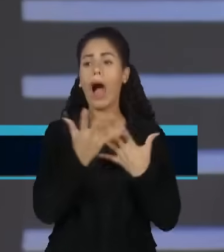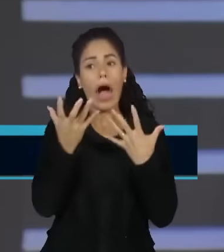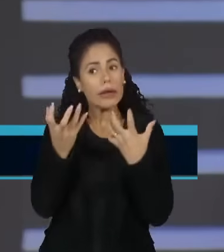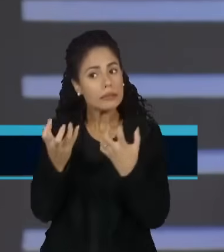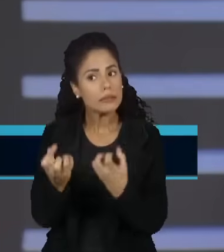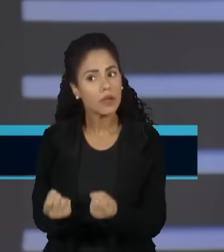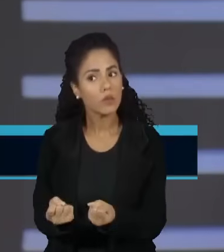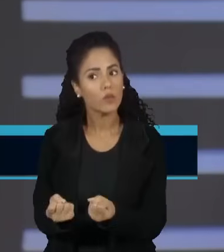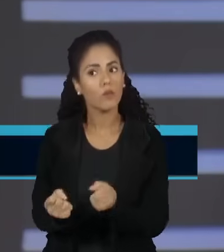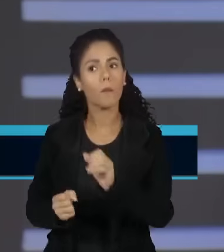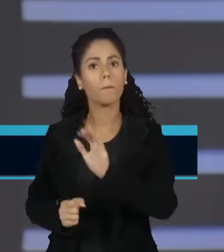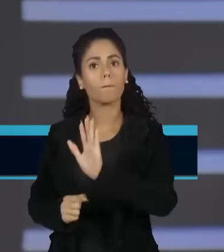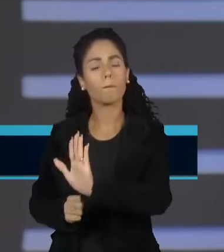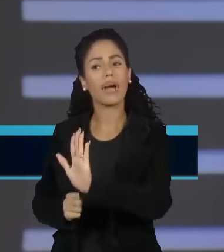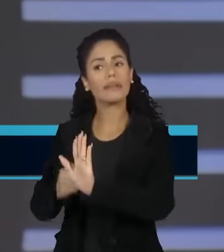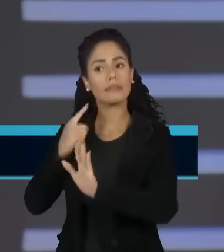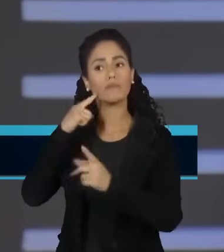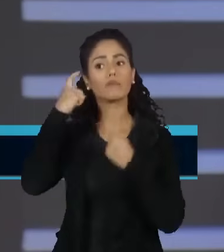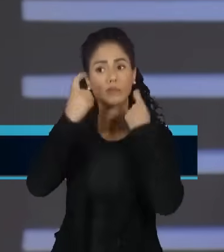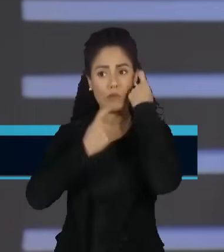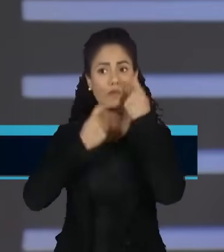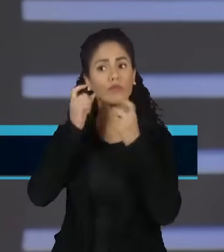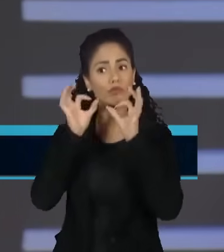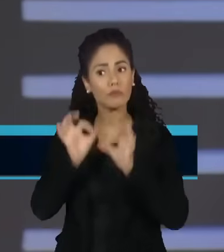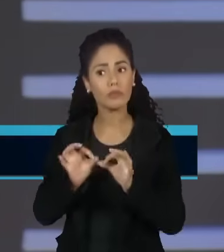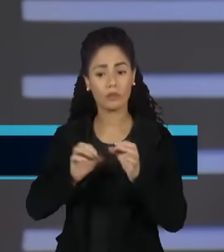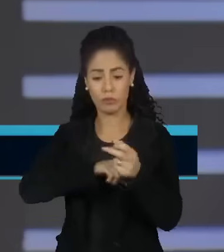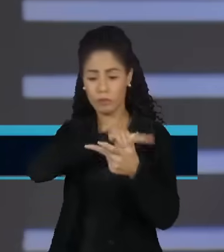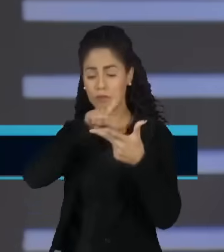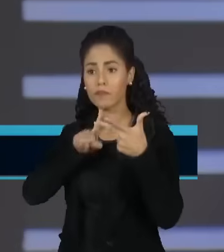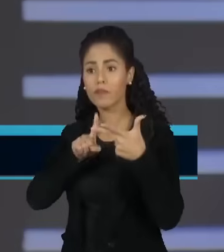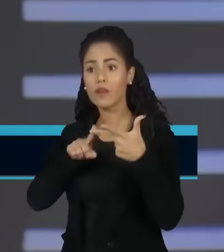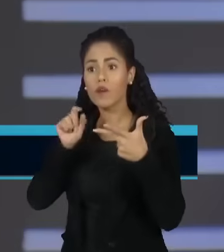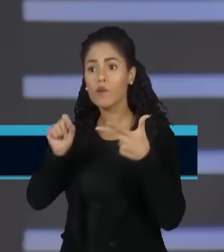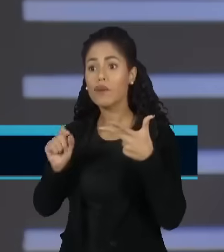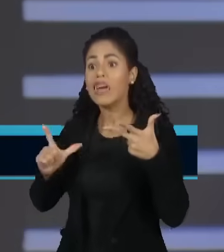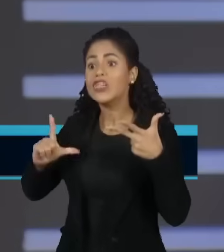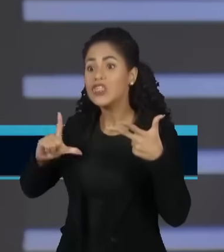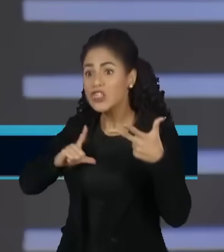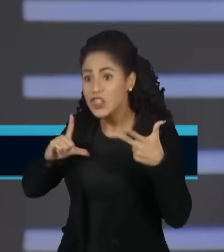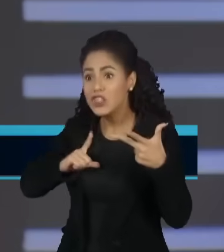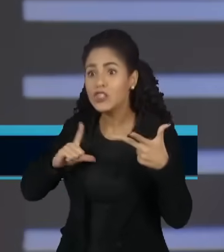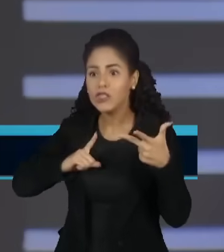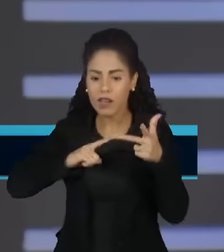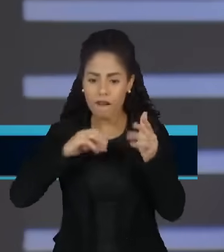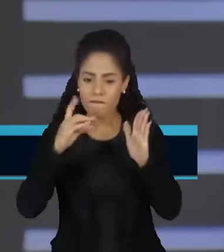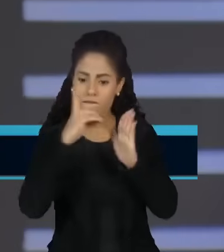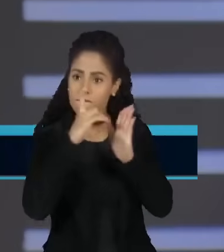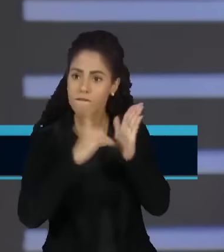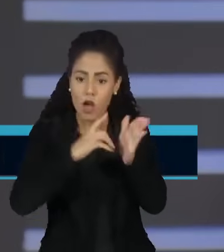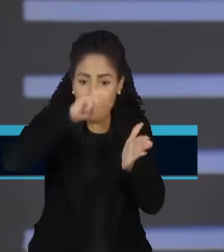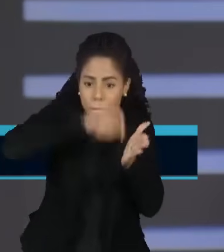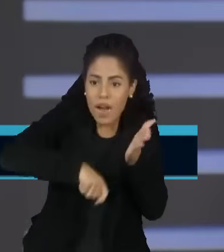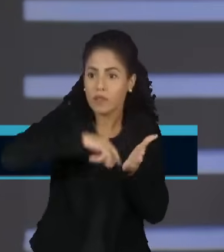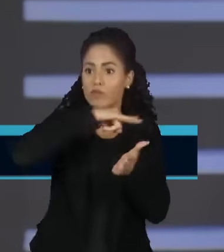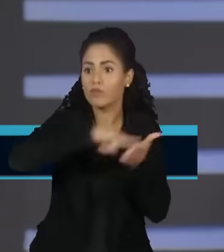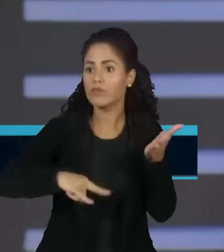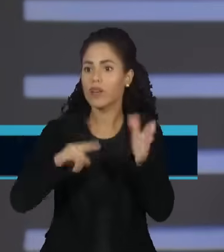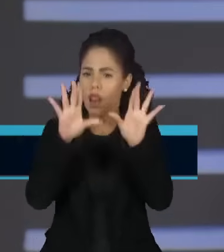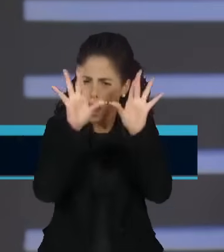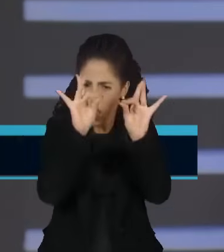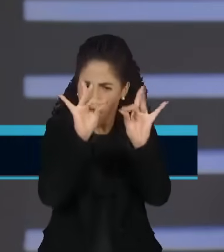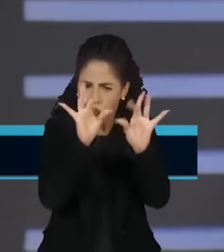golpe. E isso é bastante preocupante. Terceiro, que realmente havia um decreto golpista, uma minuta golpista, em